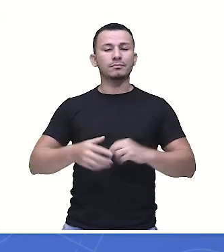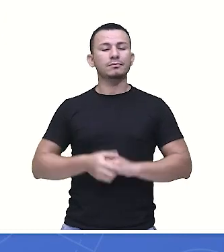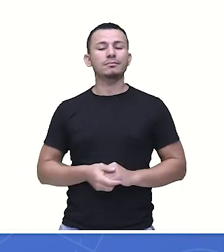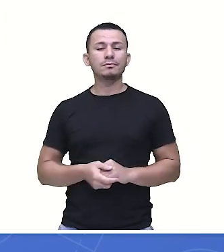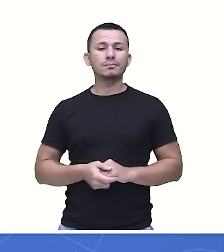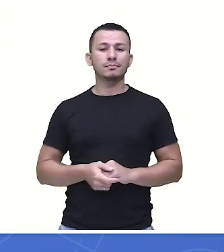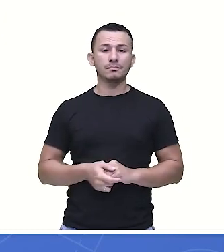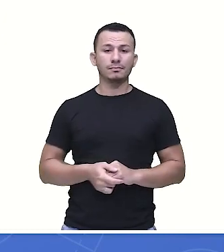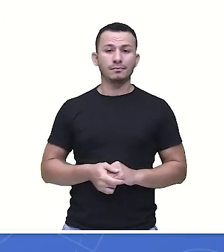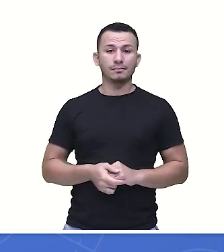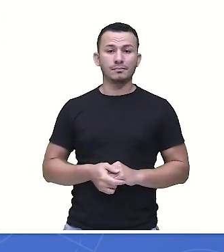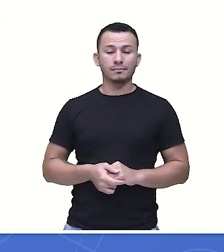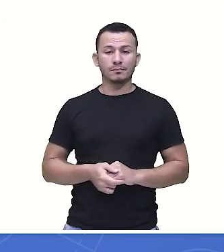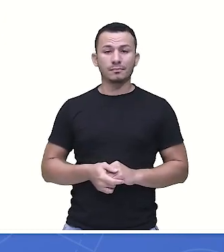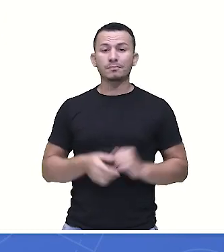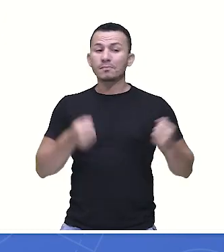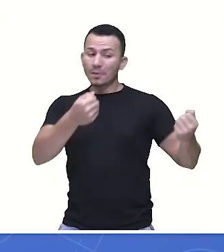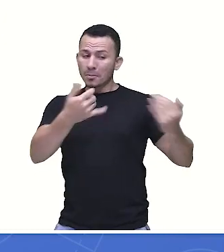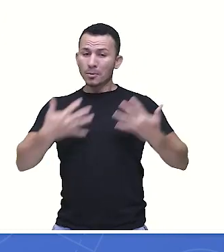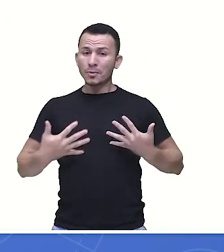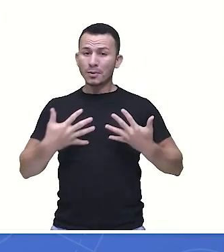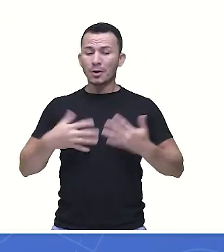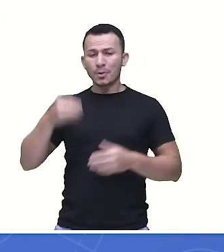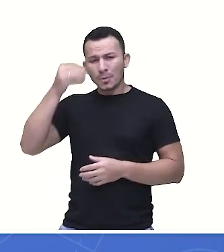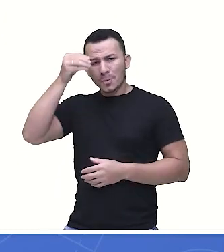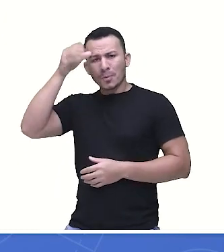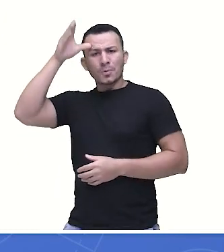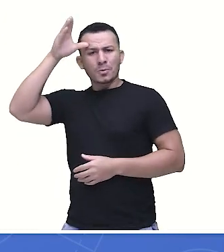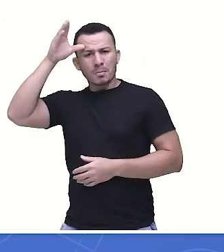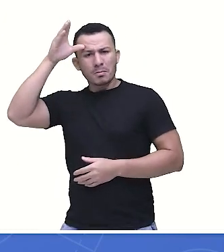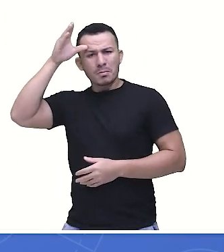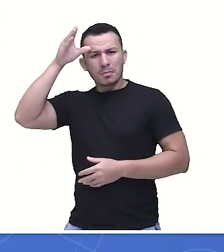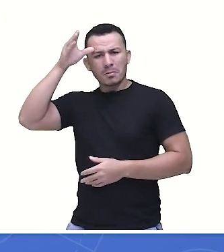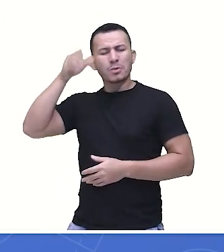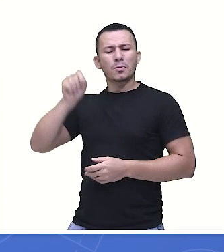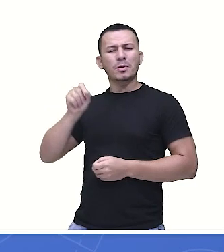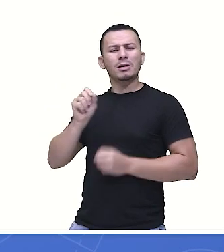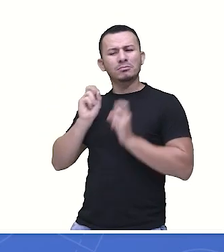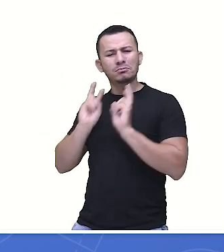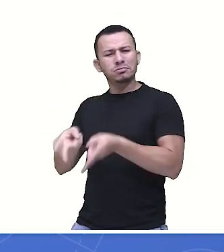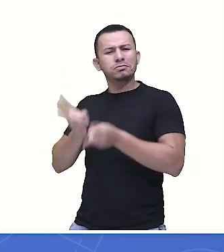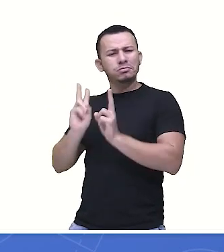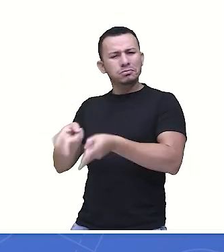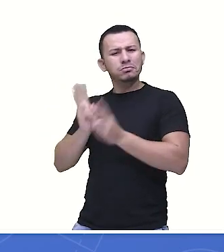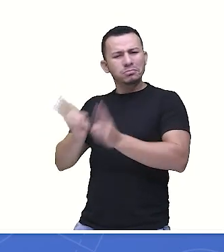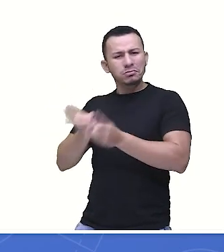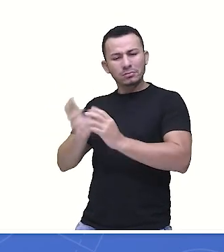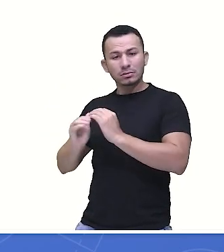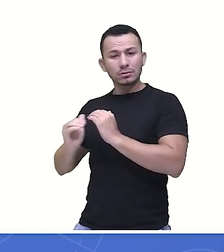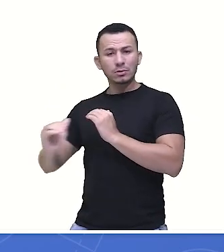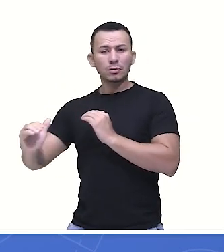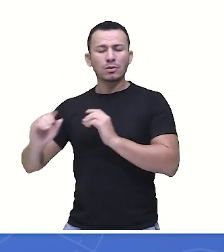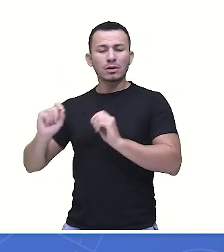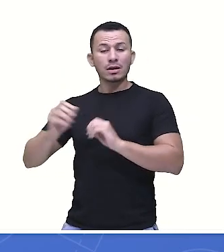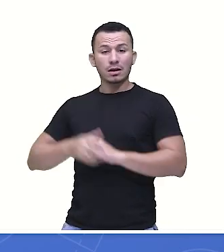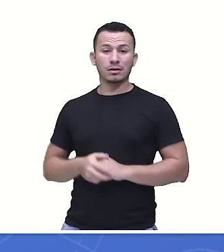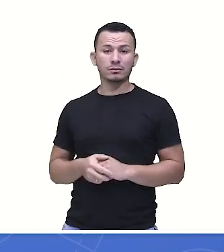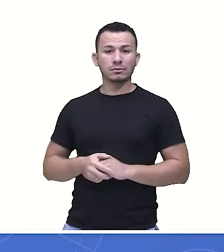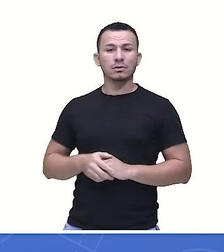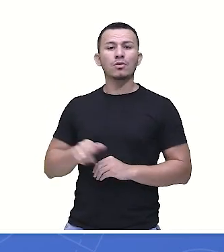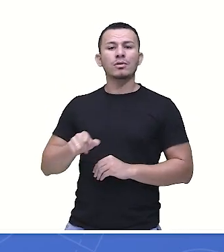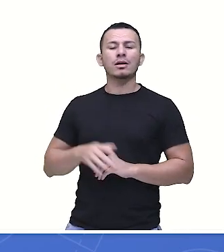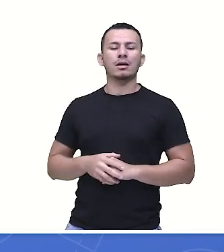ele diz que é o conhecimento pertinente. O que é o conhecimento pertinente? Saber